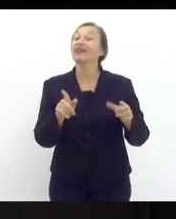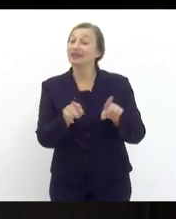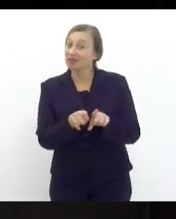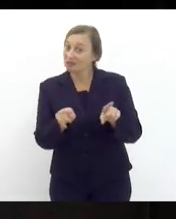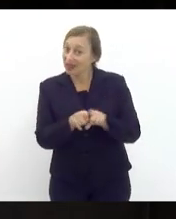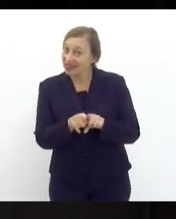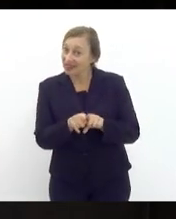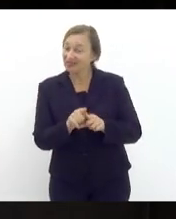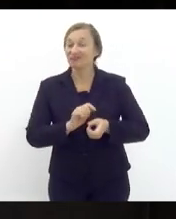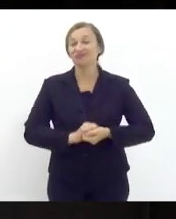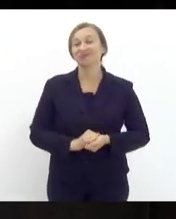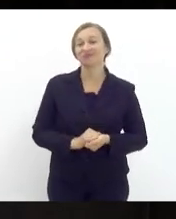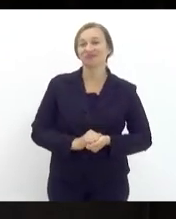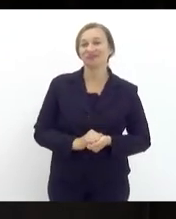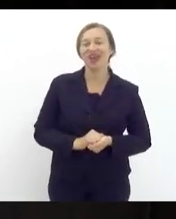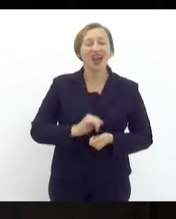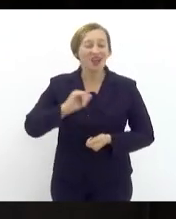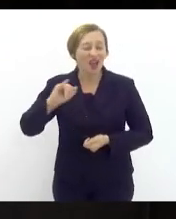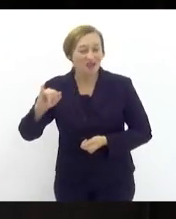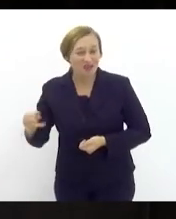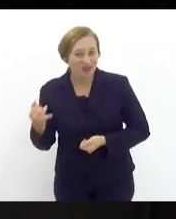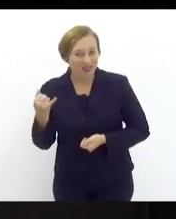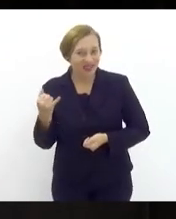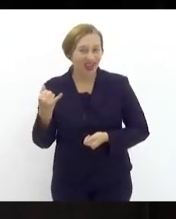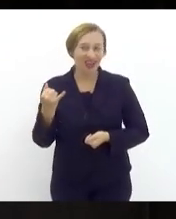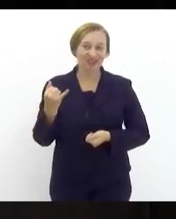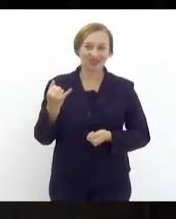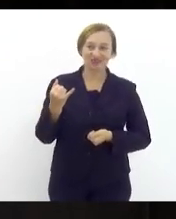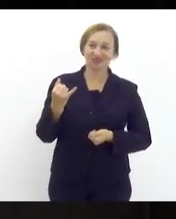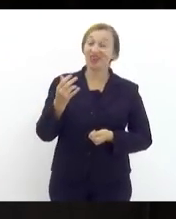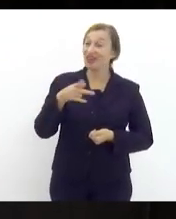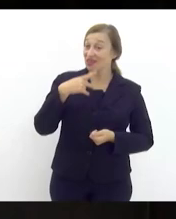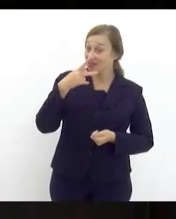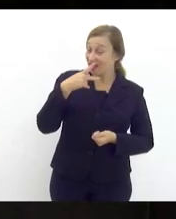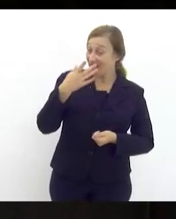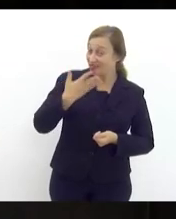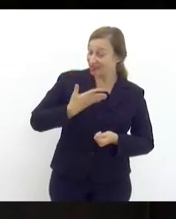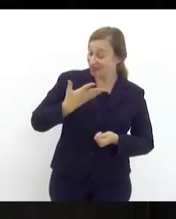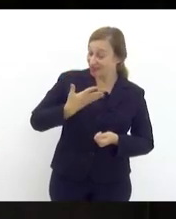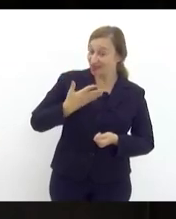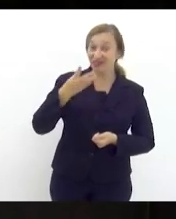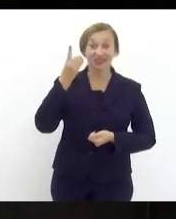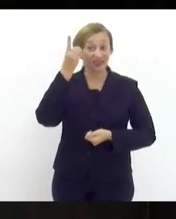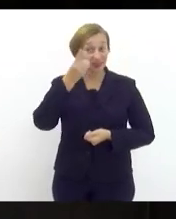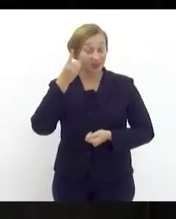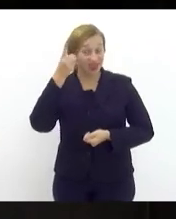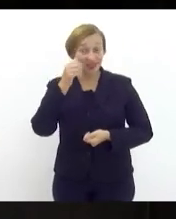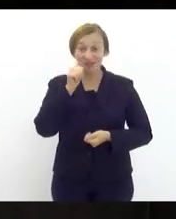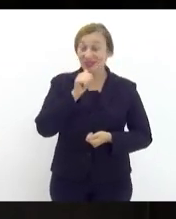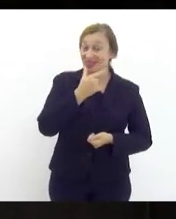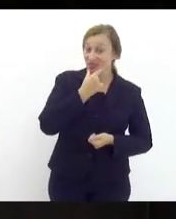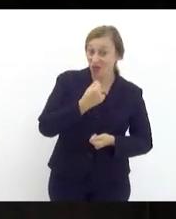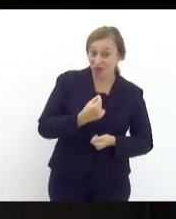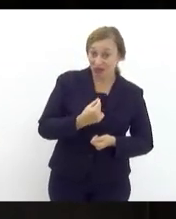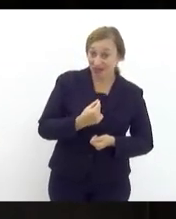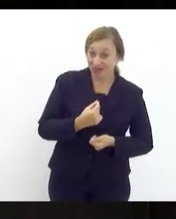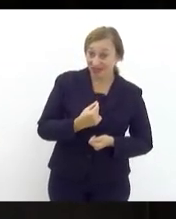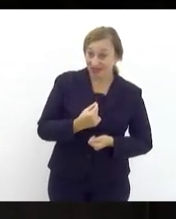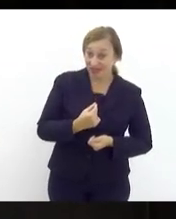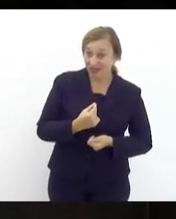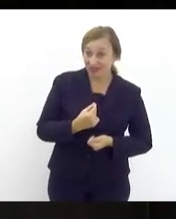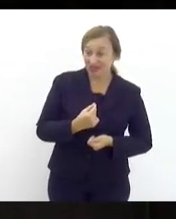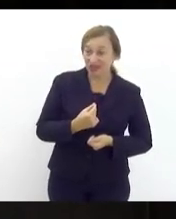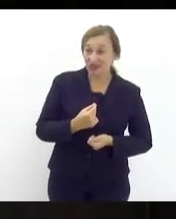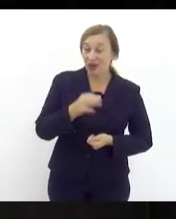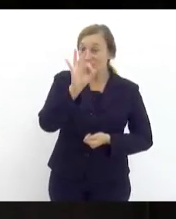mesmo tempo para aproveitar e dizer aos meus companheiros deputados e deputados que